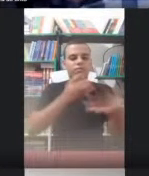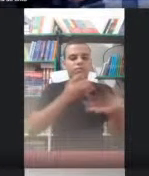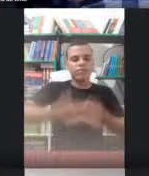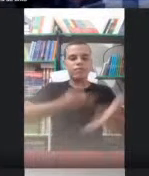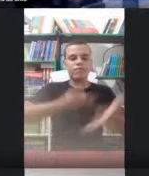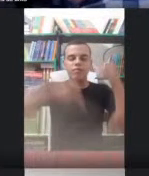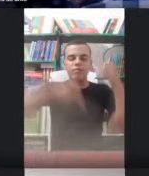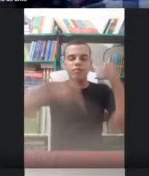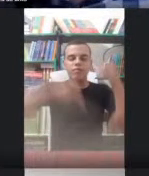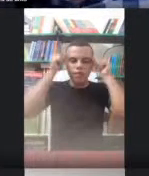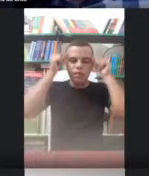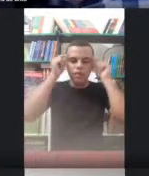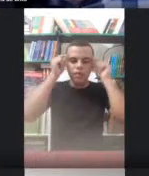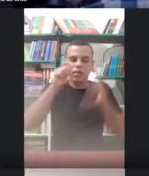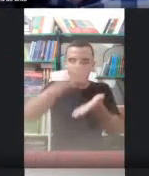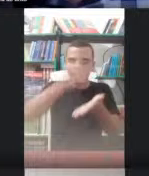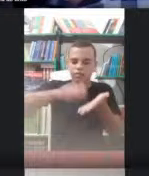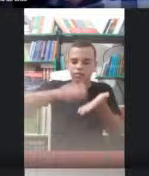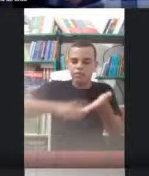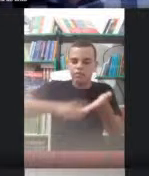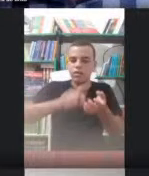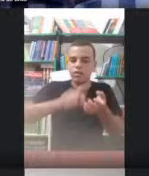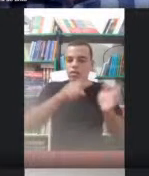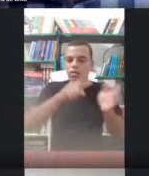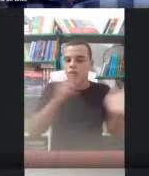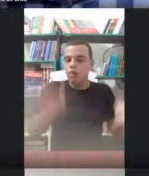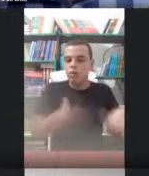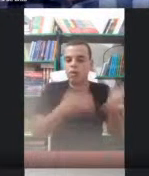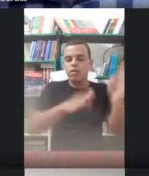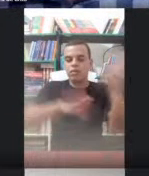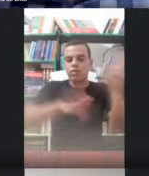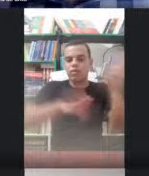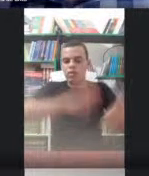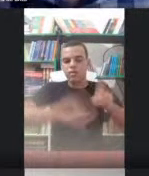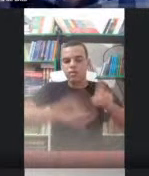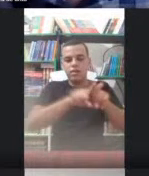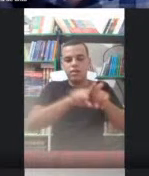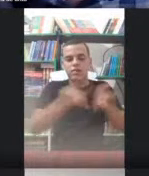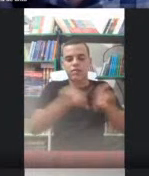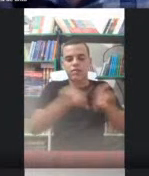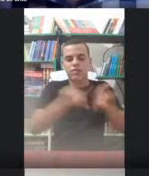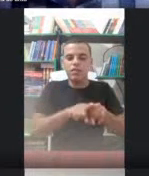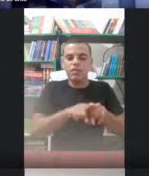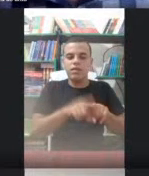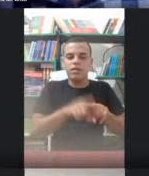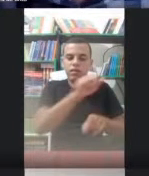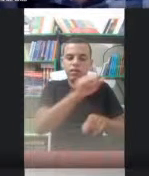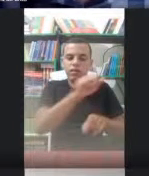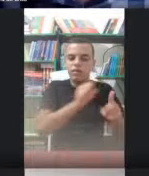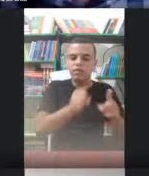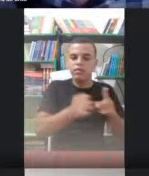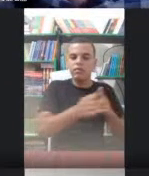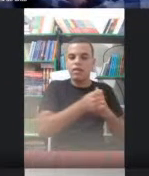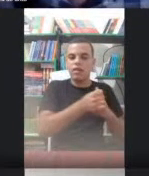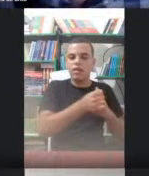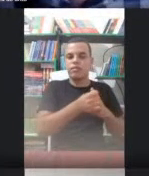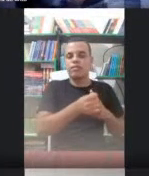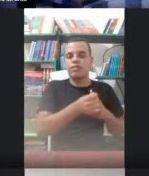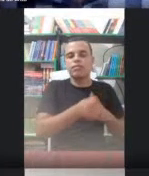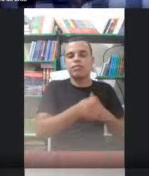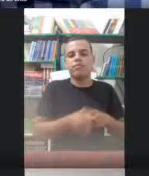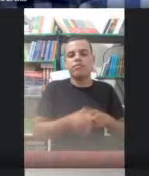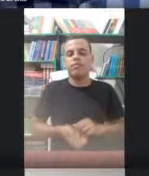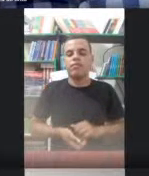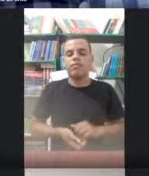aqui, o autocuidado, né, e a desconstrução de papéis sociais. Então, eles trabalhavam atrelados a esse